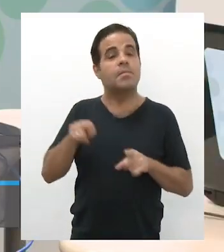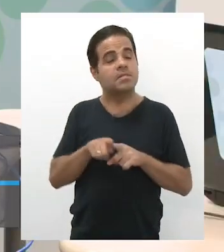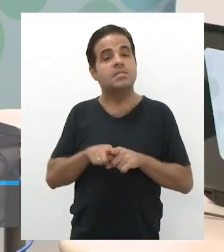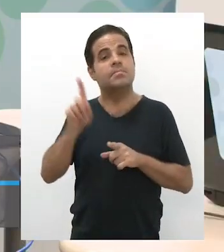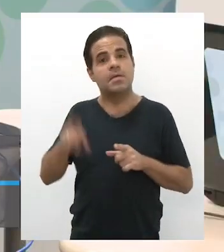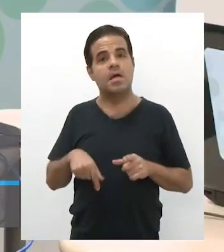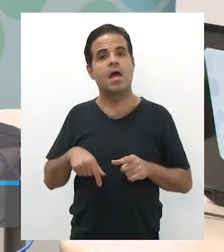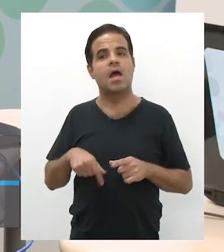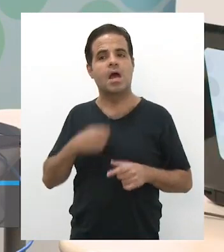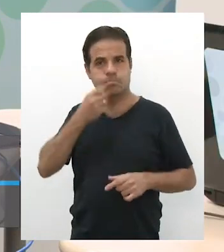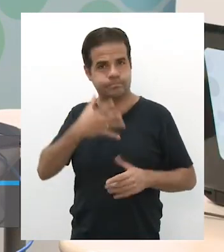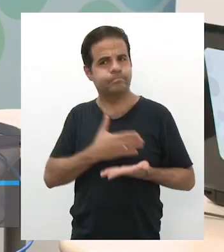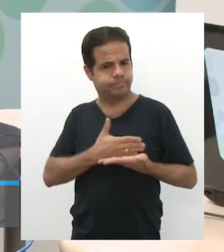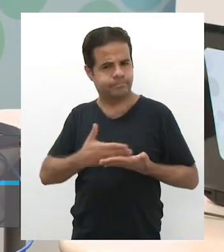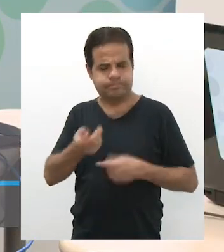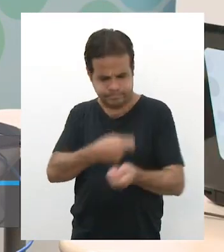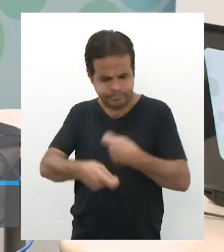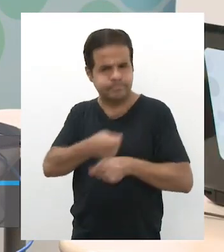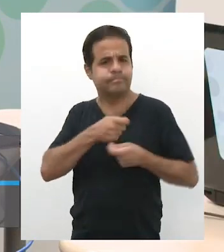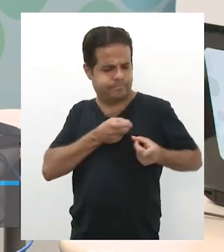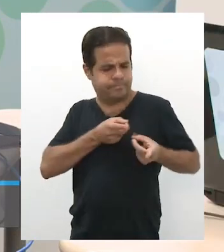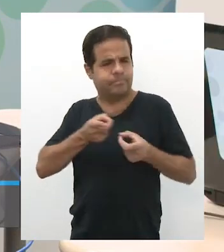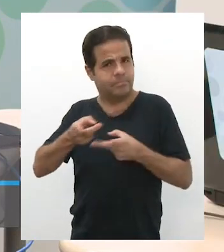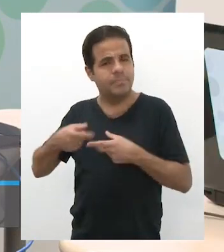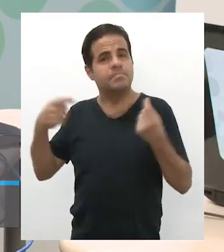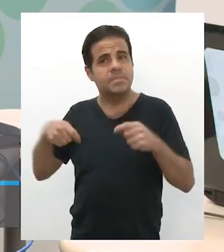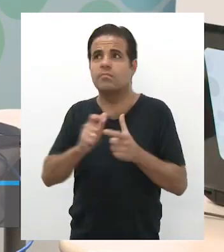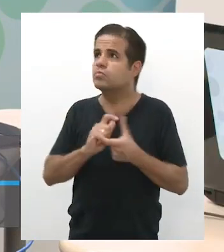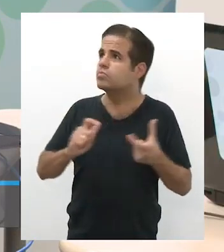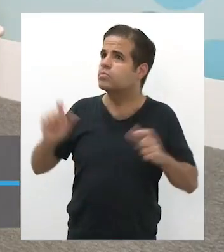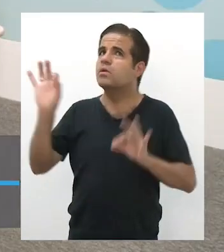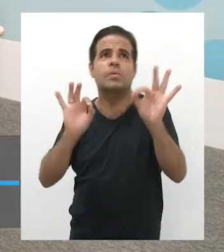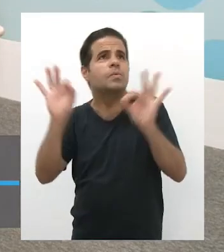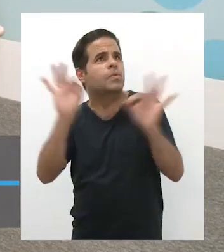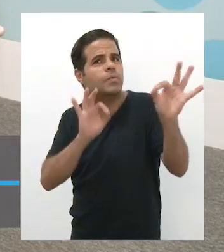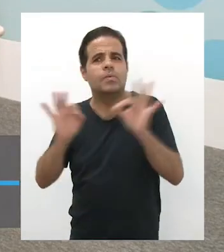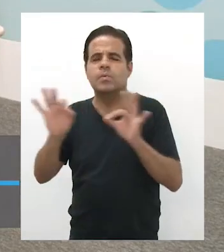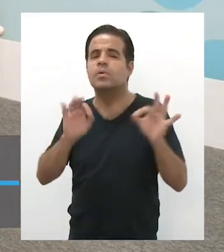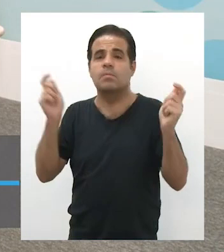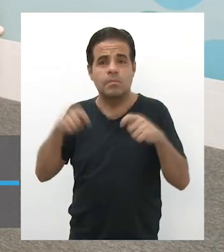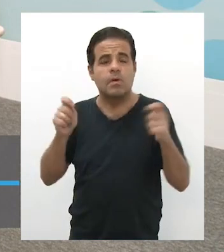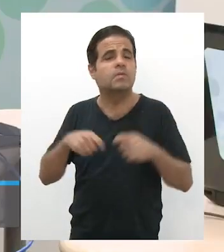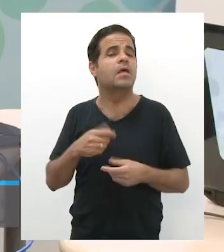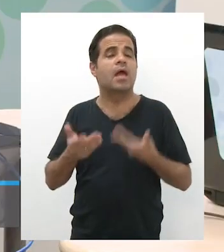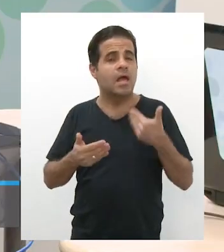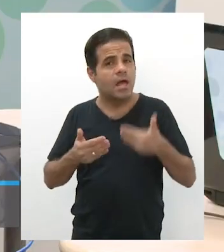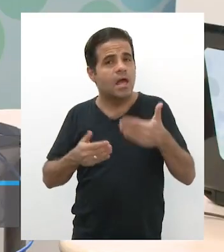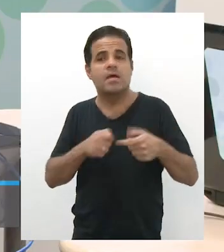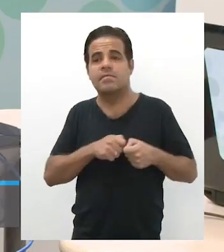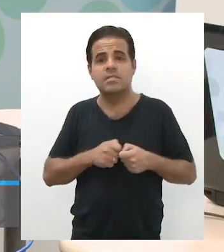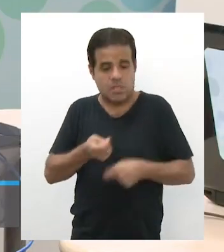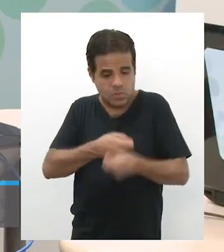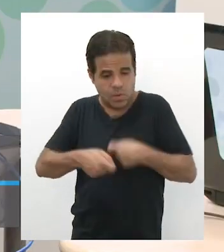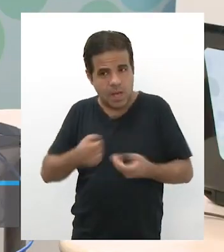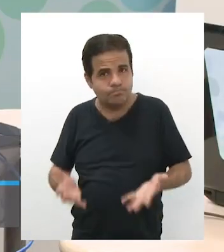também eram bons no comércio, eles precisavam de algumas estruturas, né, professora Janaína, para poder fazer esse